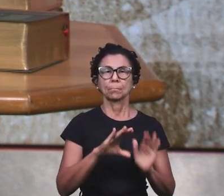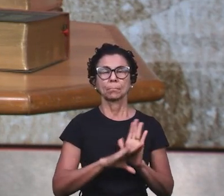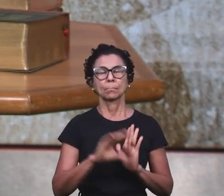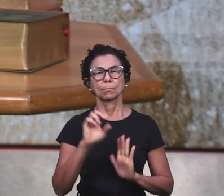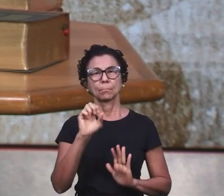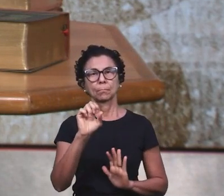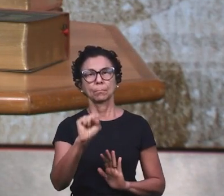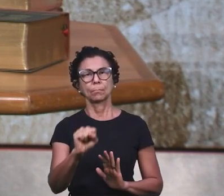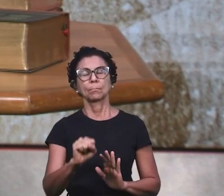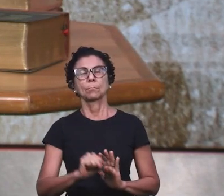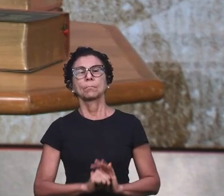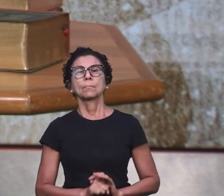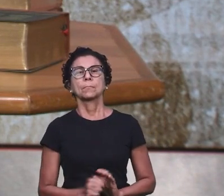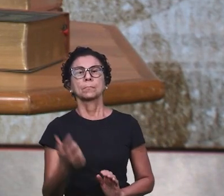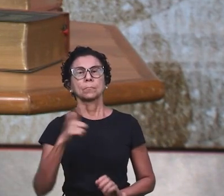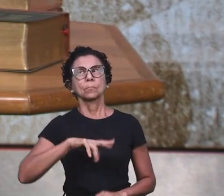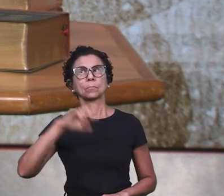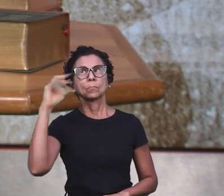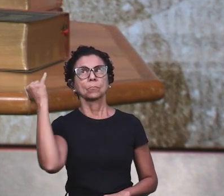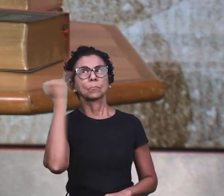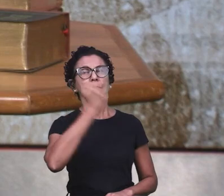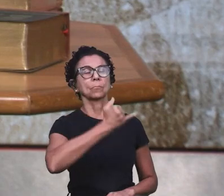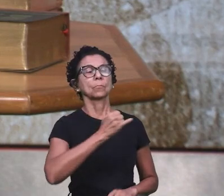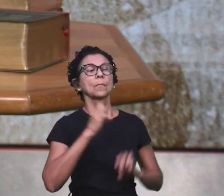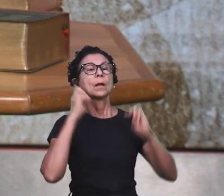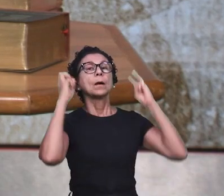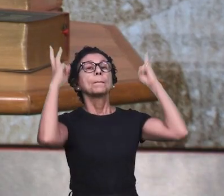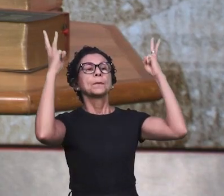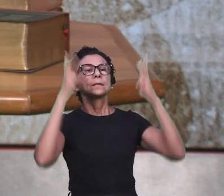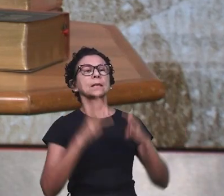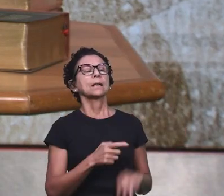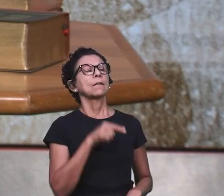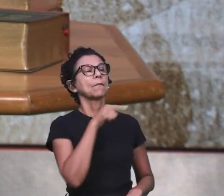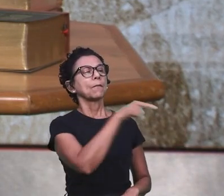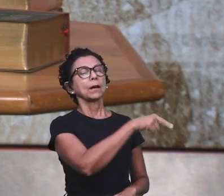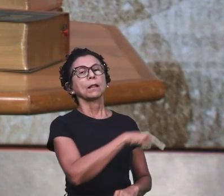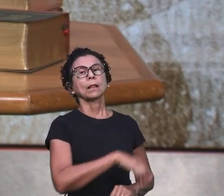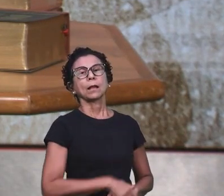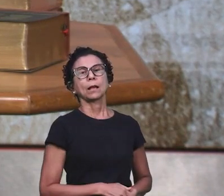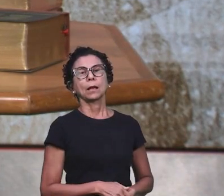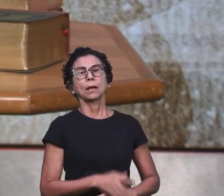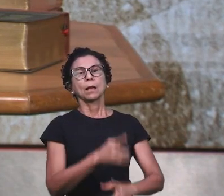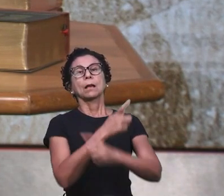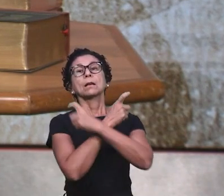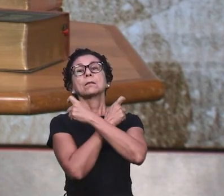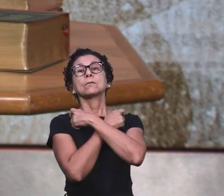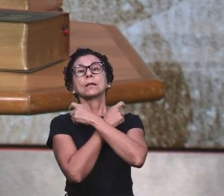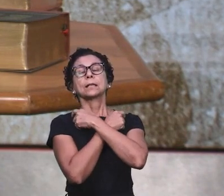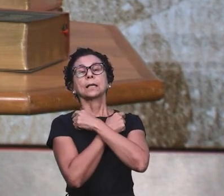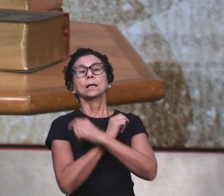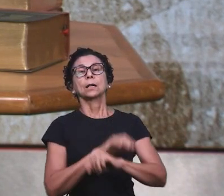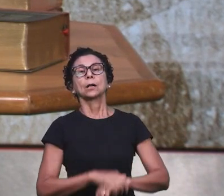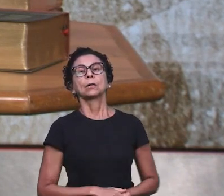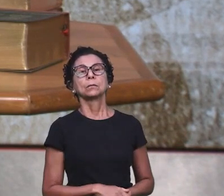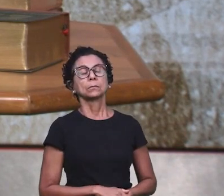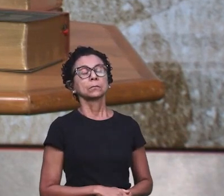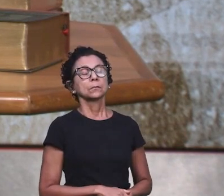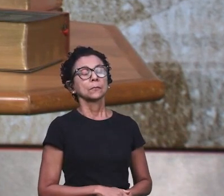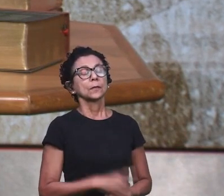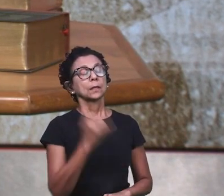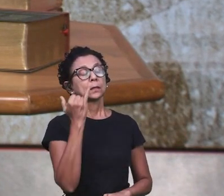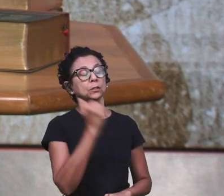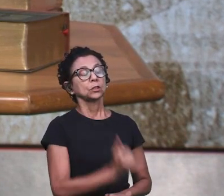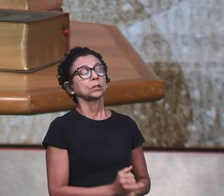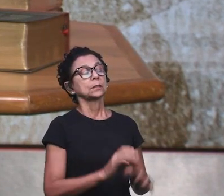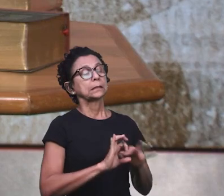Depois disse o Senhor a Moisés: entra, Faraó, e dize-lhe: Assim diz o Senhor: deixa ir o